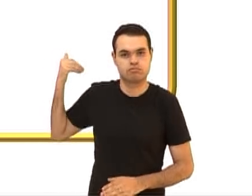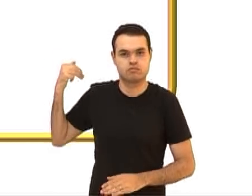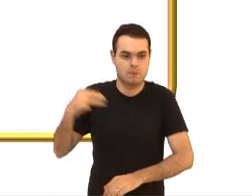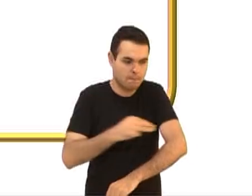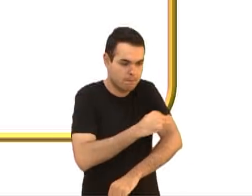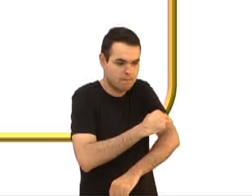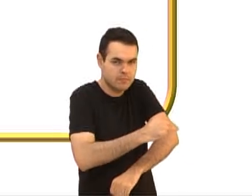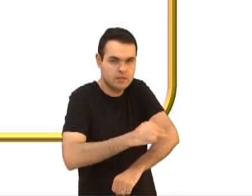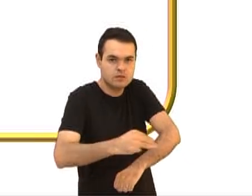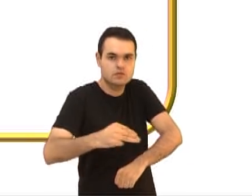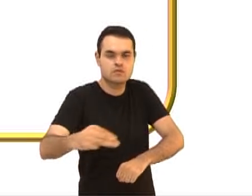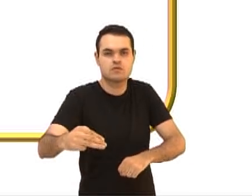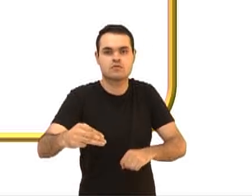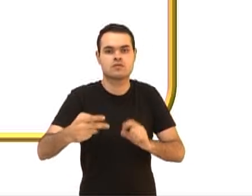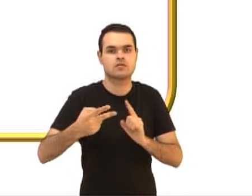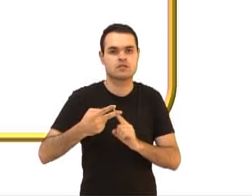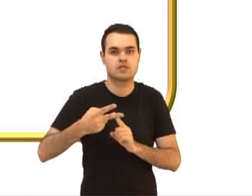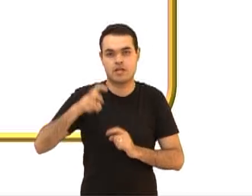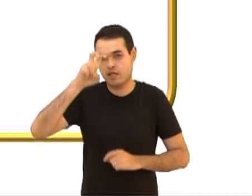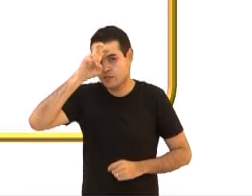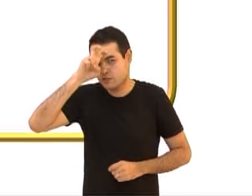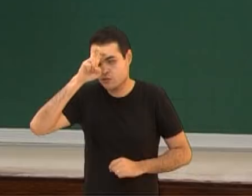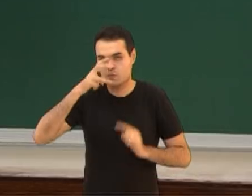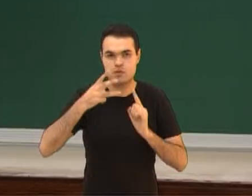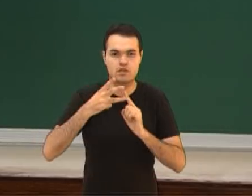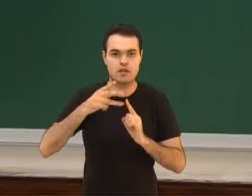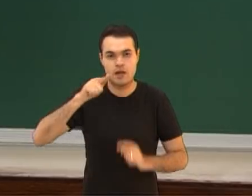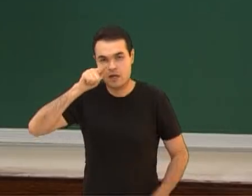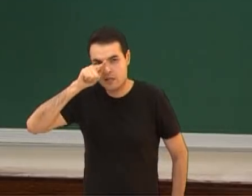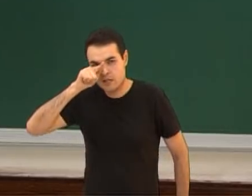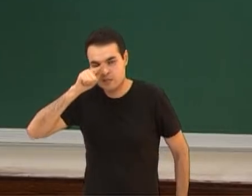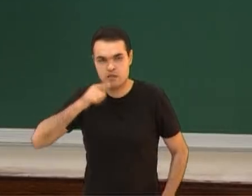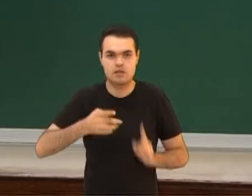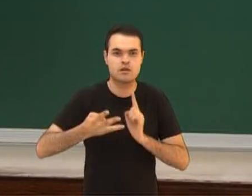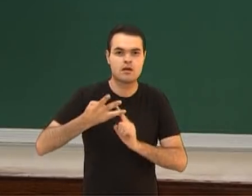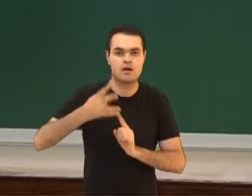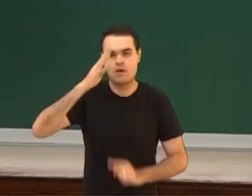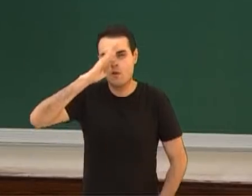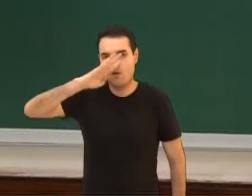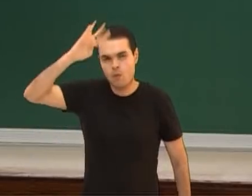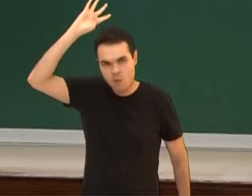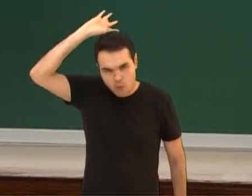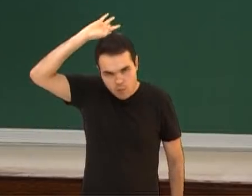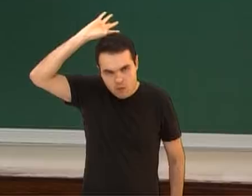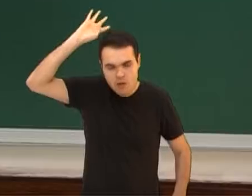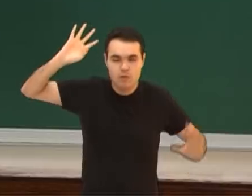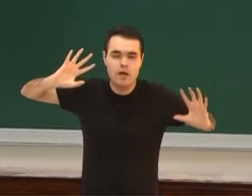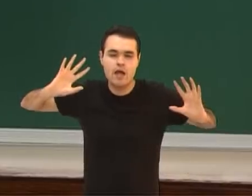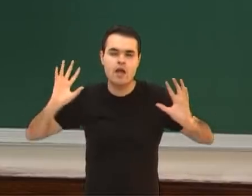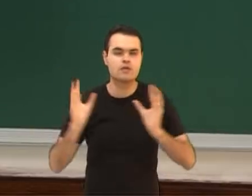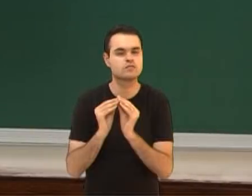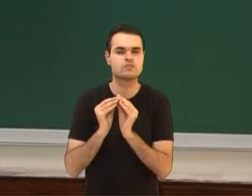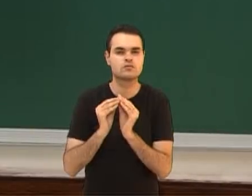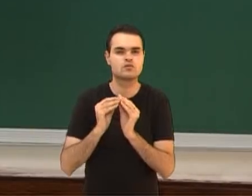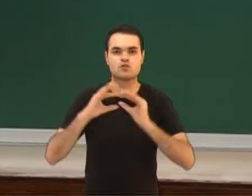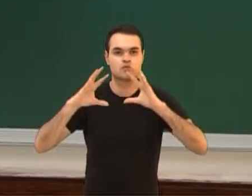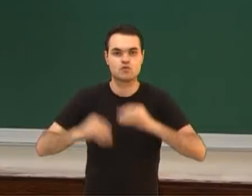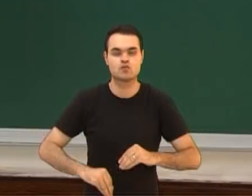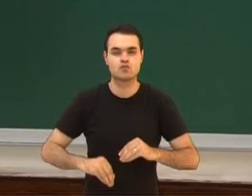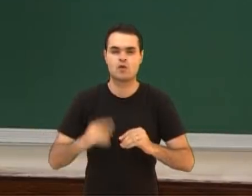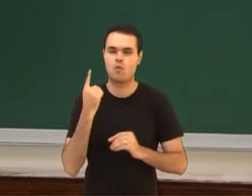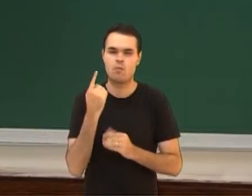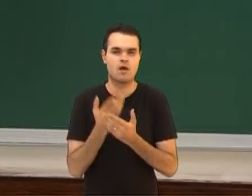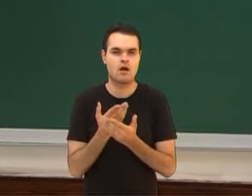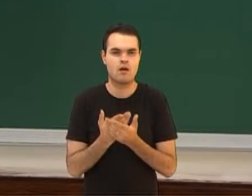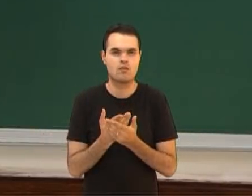Mesopotâmia, o Egito, a Grécia e a Roma. E a gente vai ter que ver tudo num apanhadão bem rapidinho, porque é uma aulinha só, o tempo é curto,